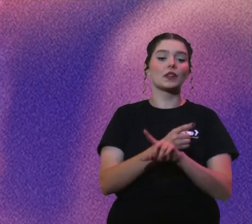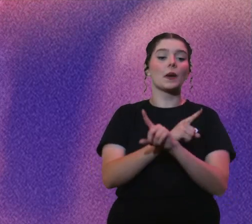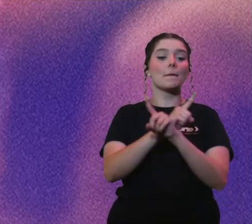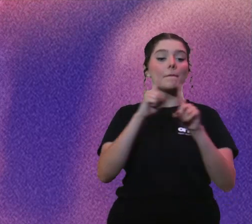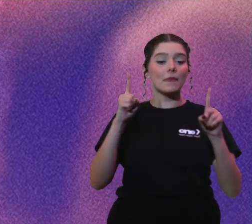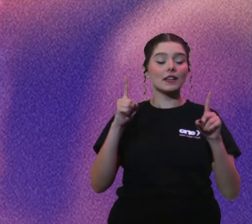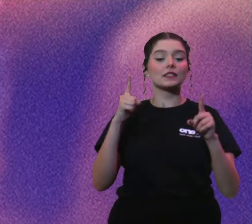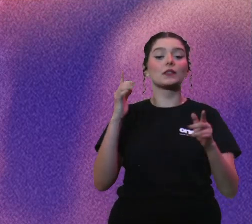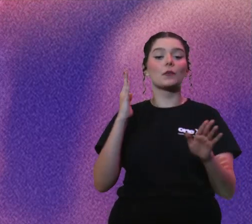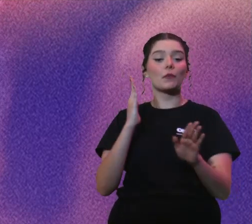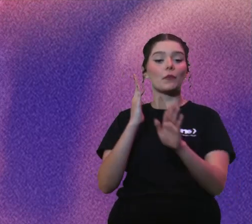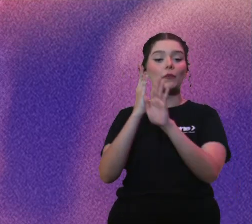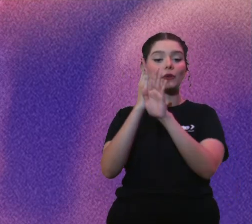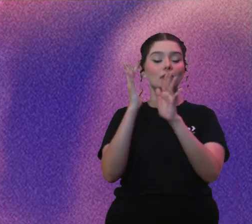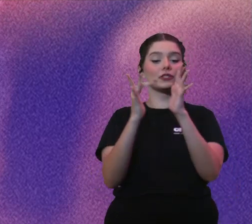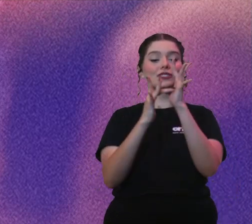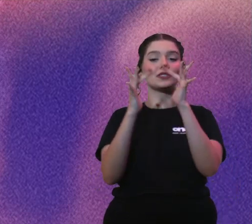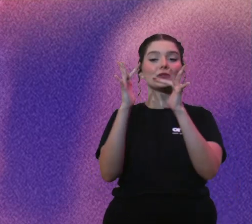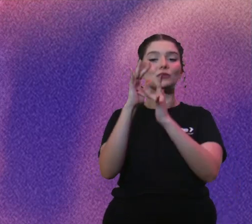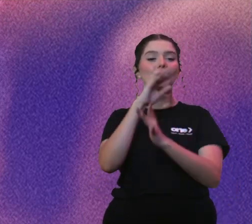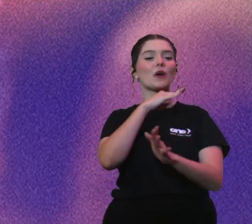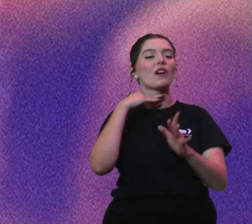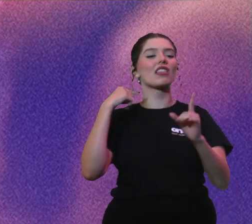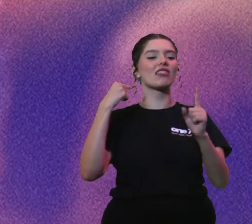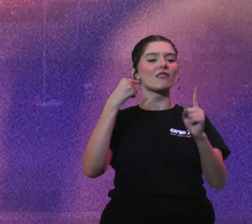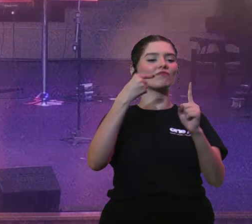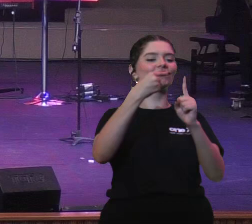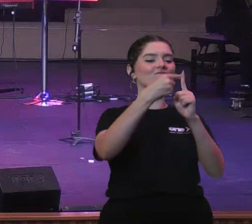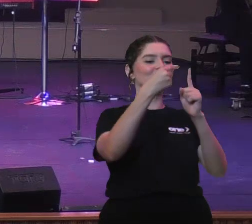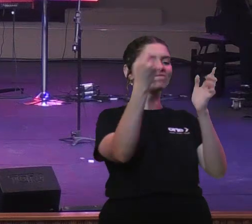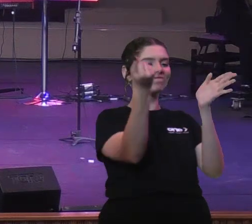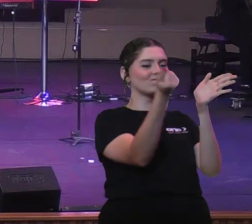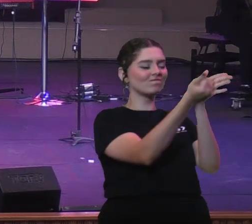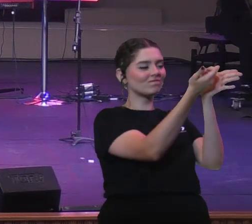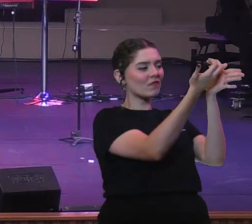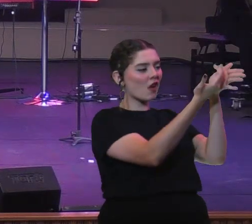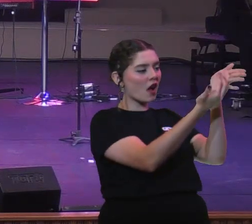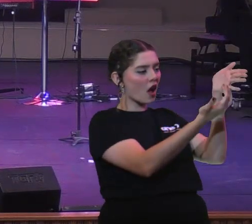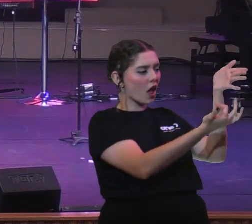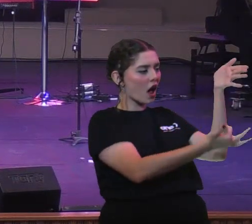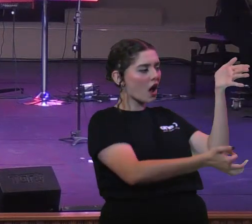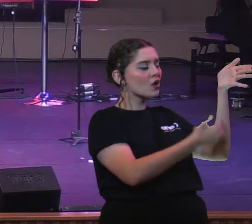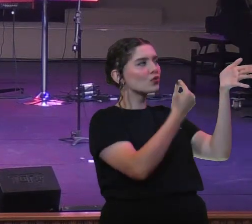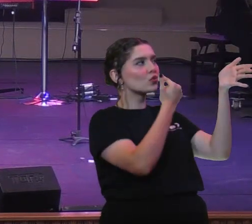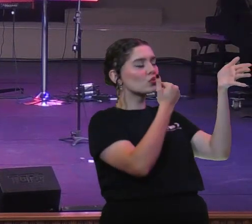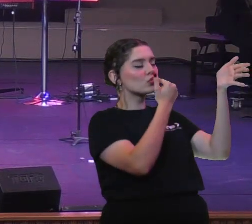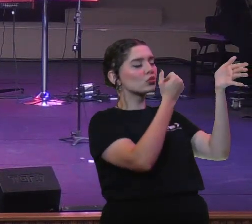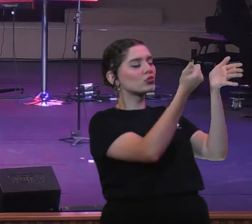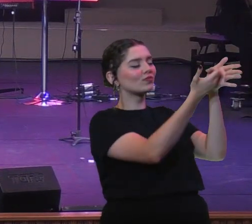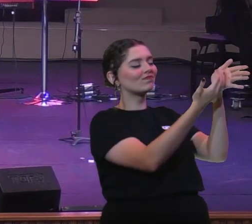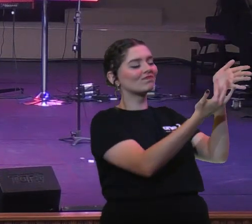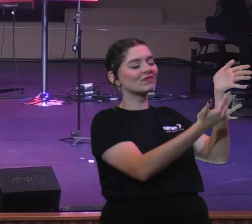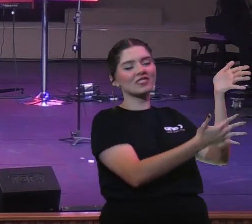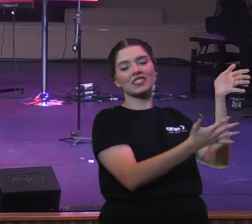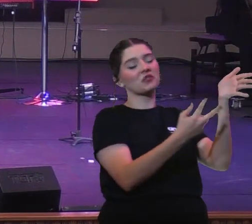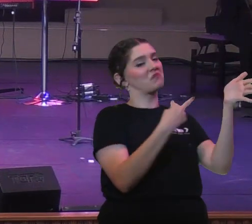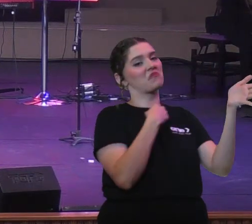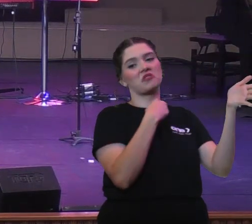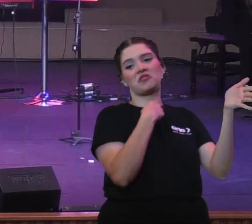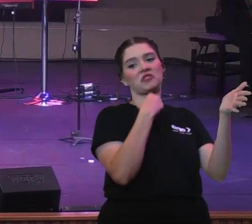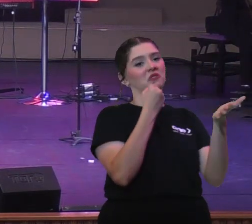pelo precioso sangue de Cristo, que não pode ser comprado nem por todo o ouro desse